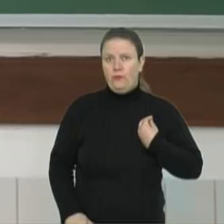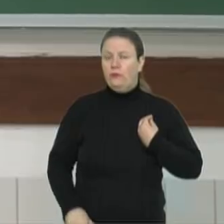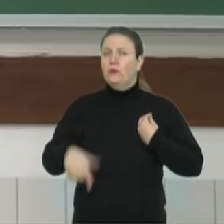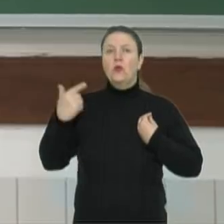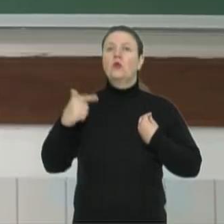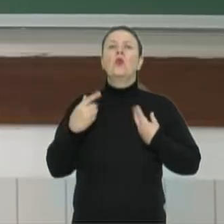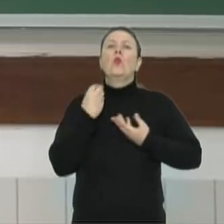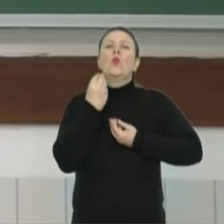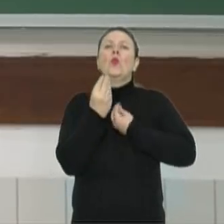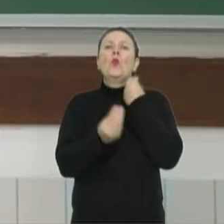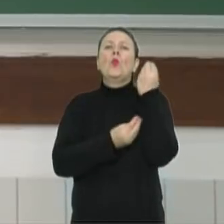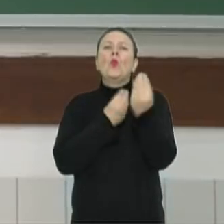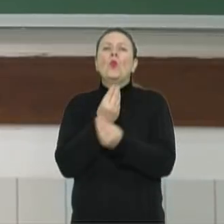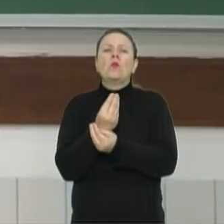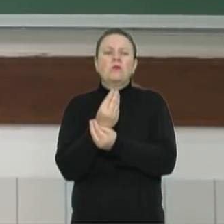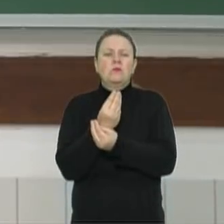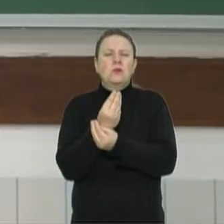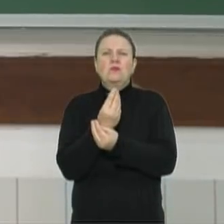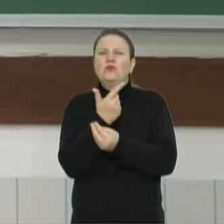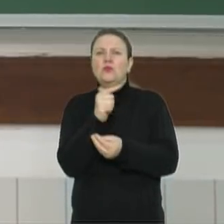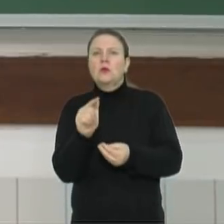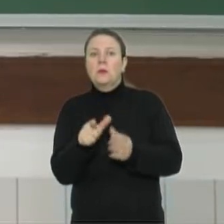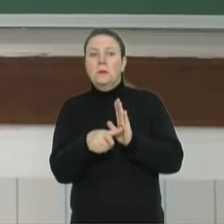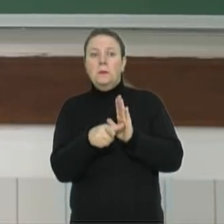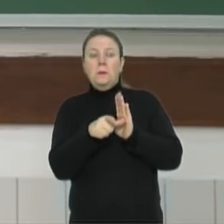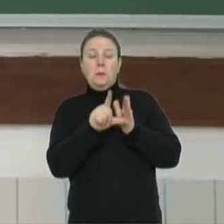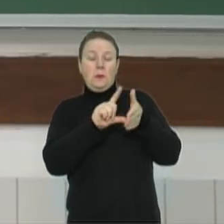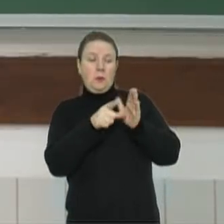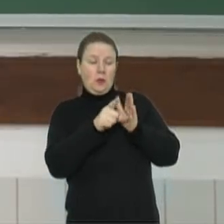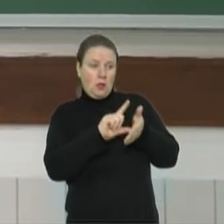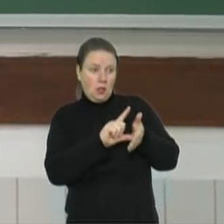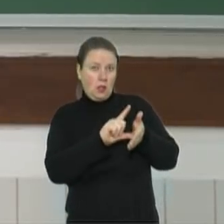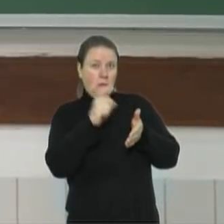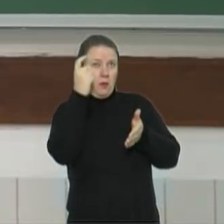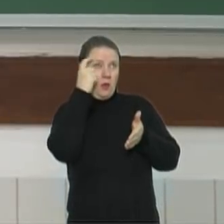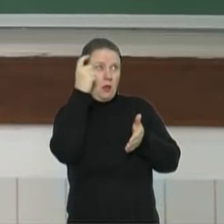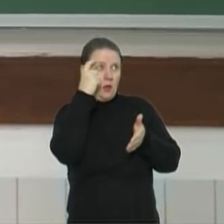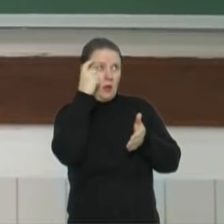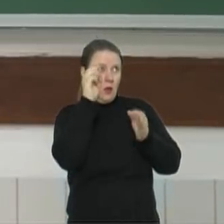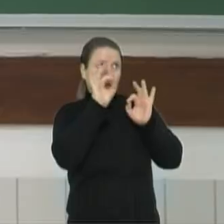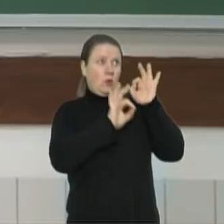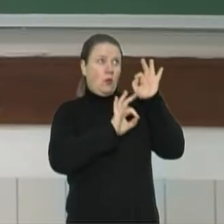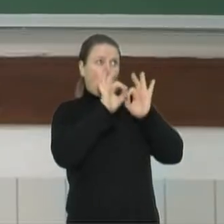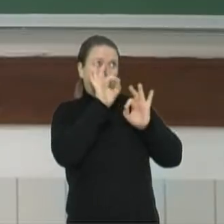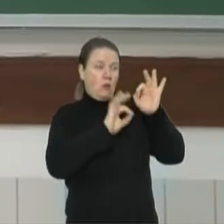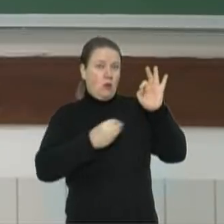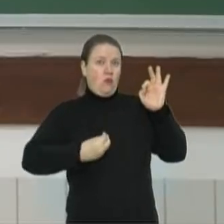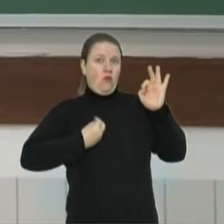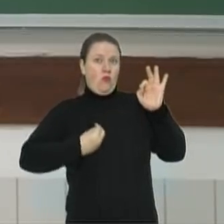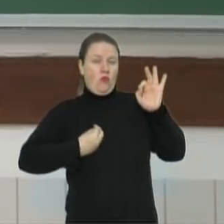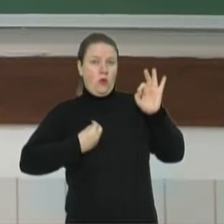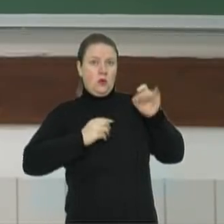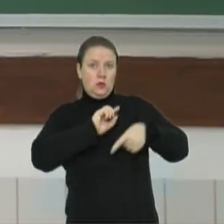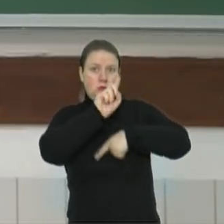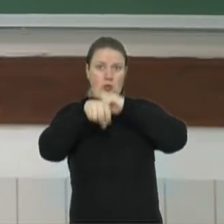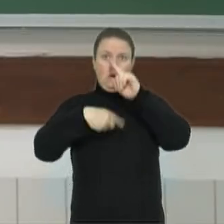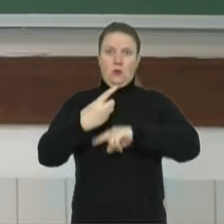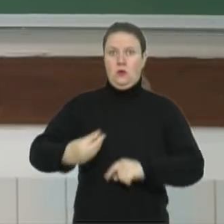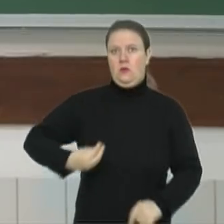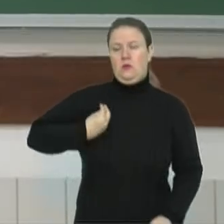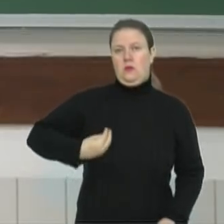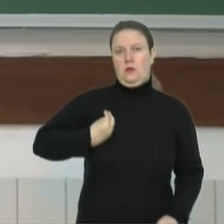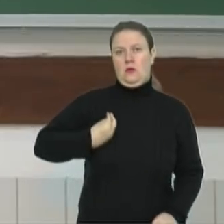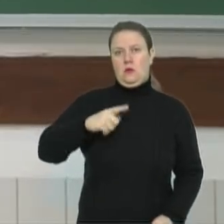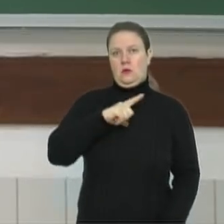tem como, né, nós primeiros pensarmos, projetarmos uma vida, né, o que nós queremos da vida e daí a gente existe. Não,